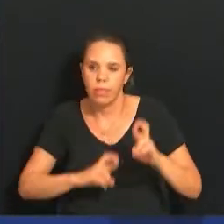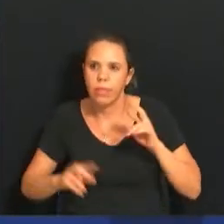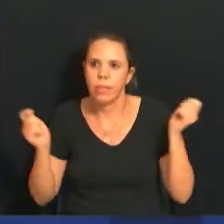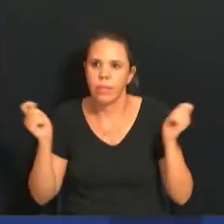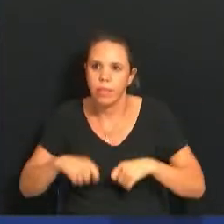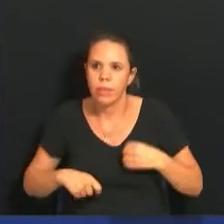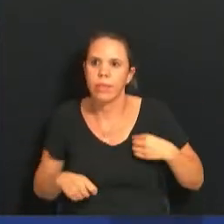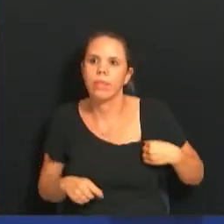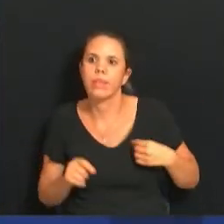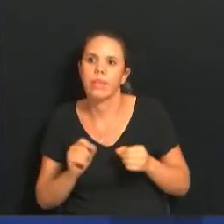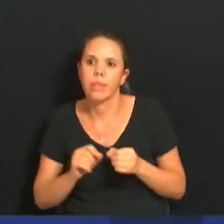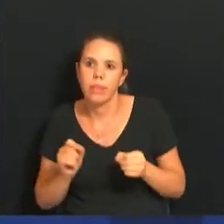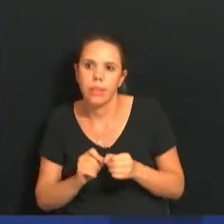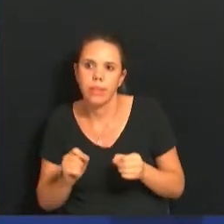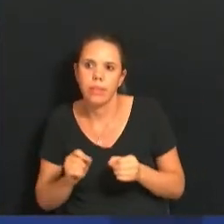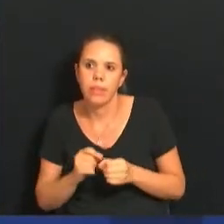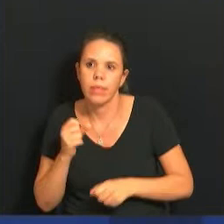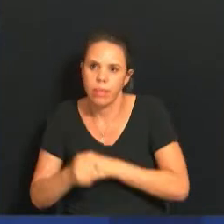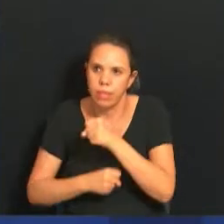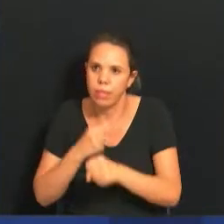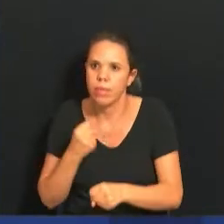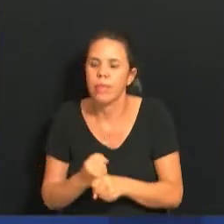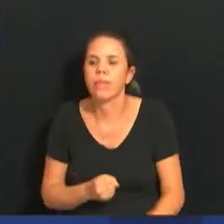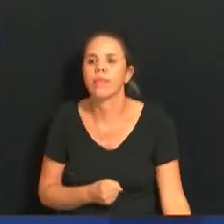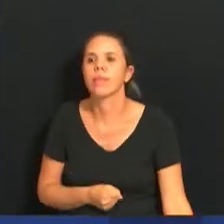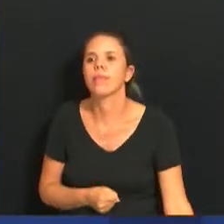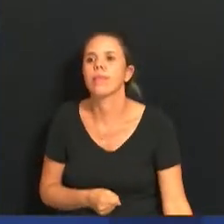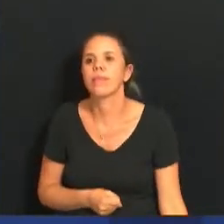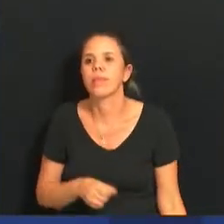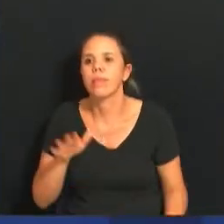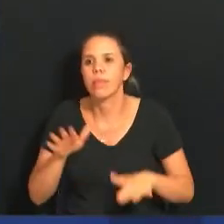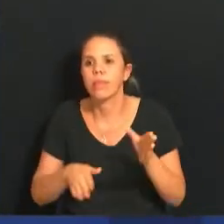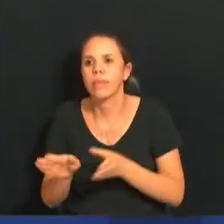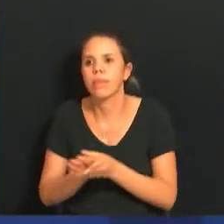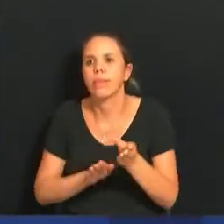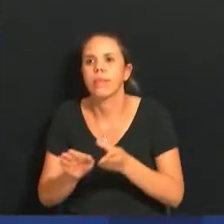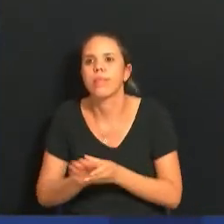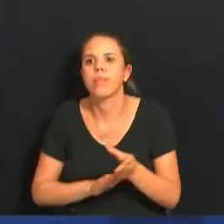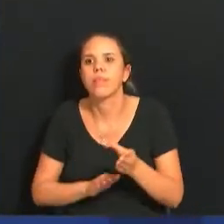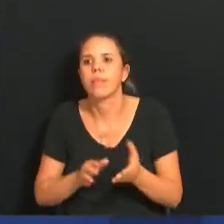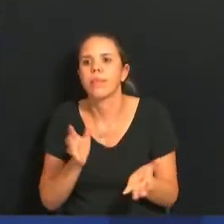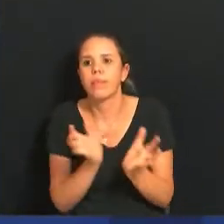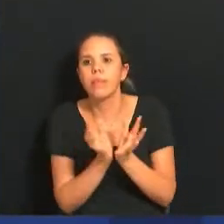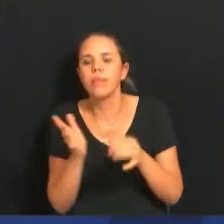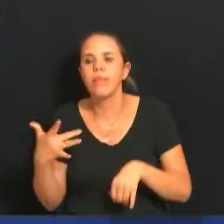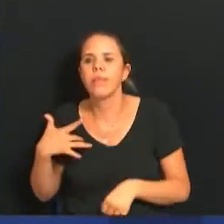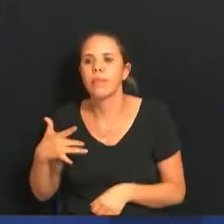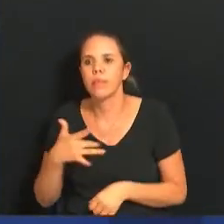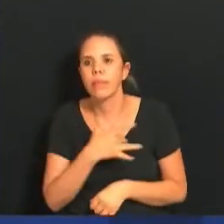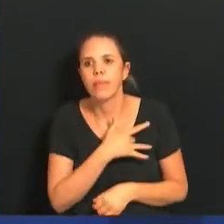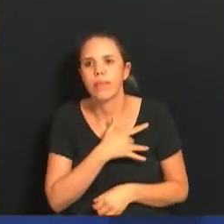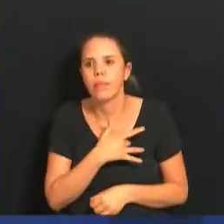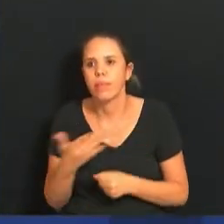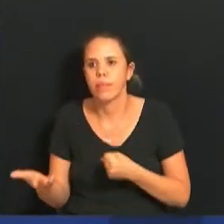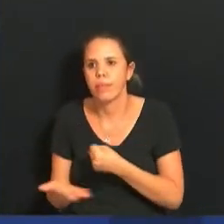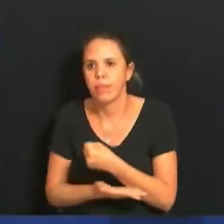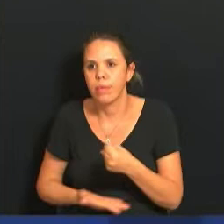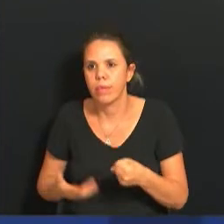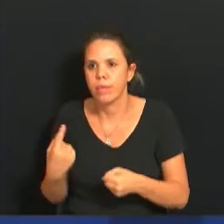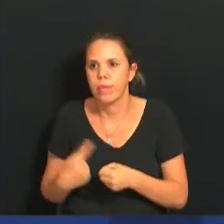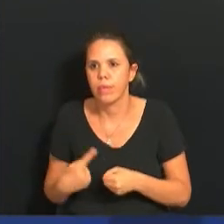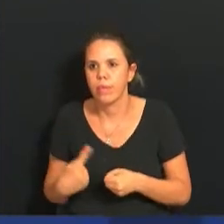serão realizados anualmente, conforme recomendação das equipes de saúde na rede básica